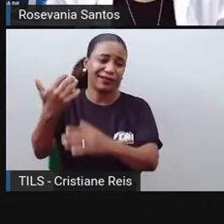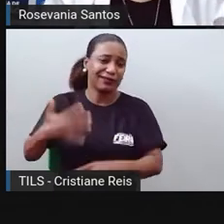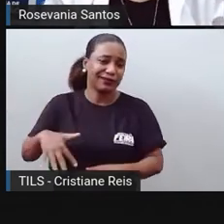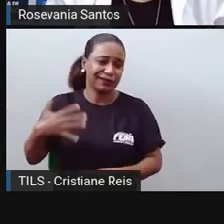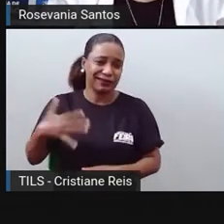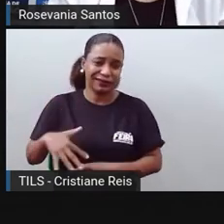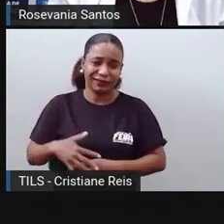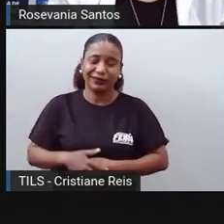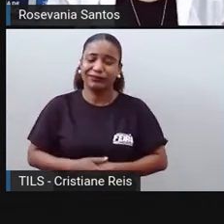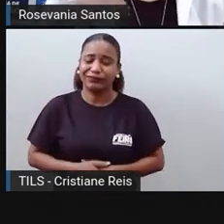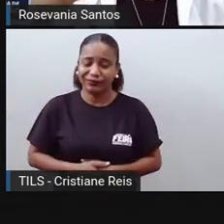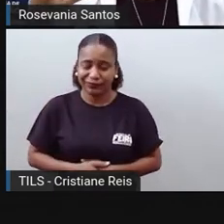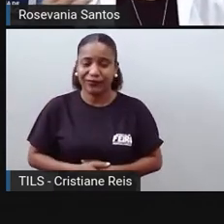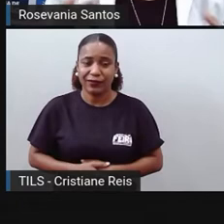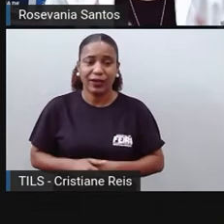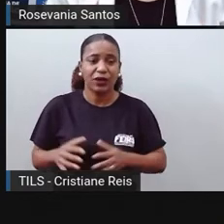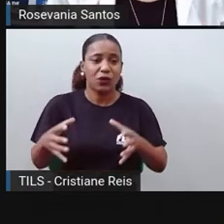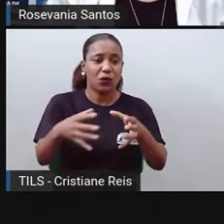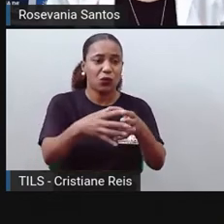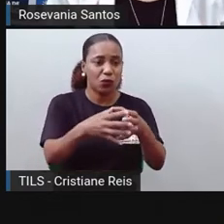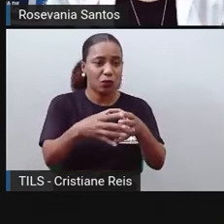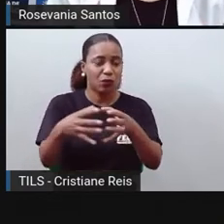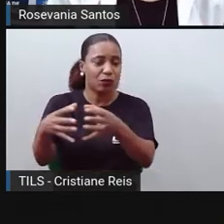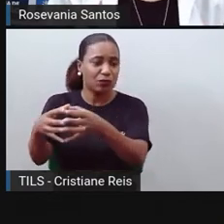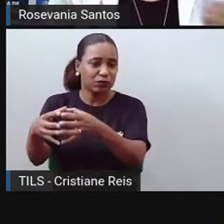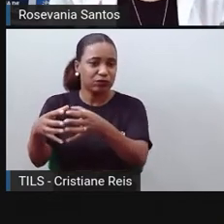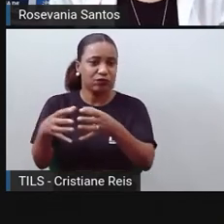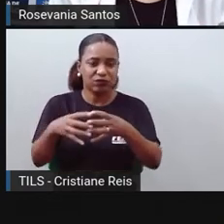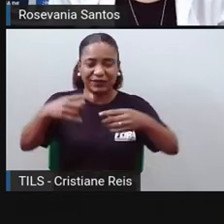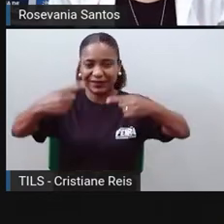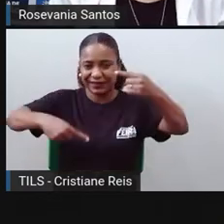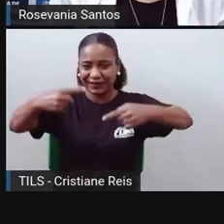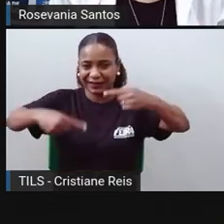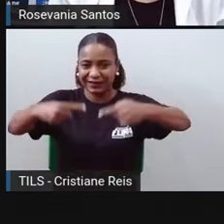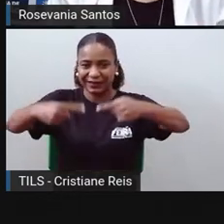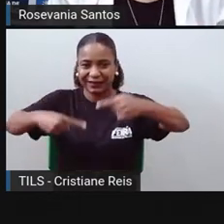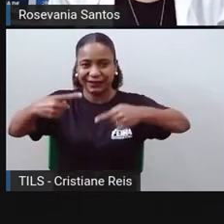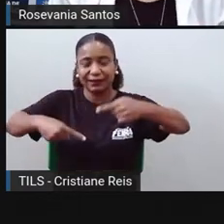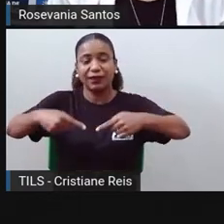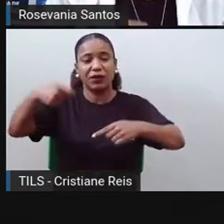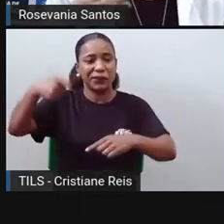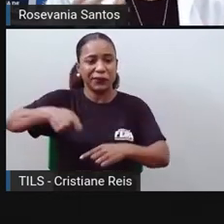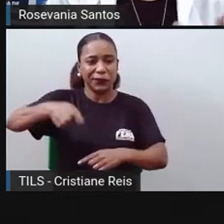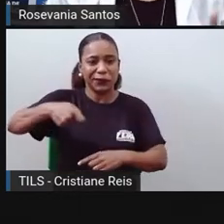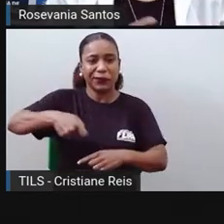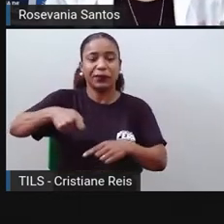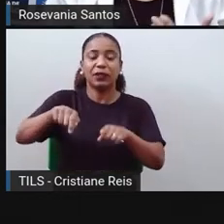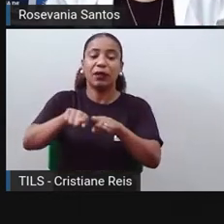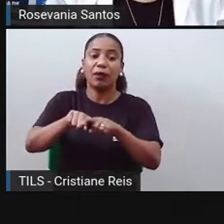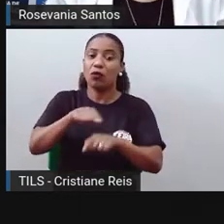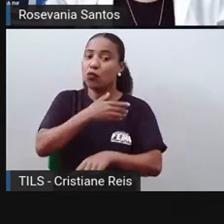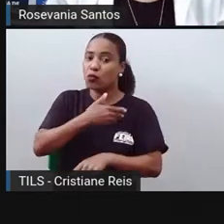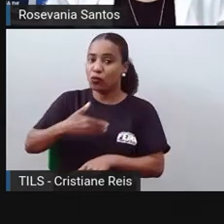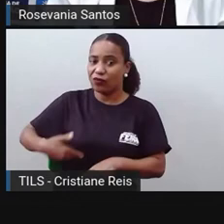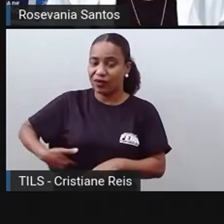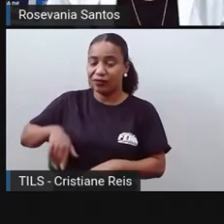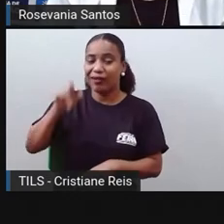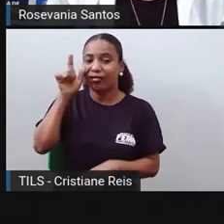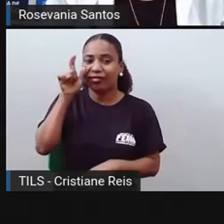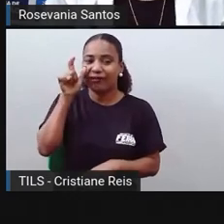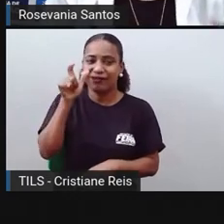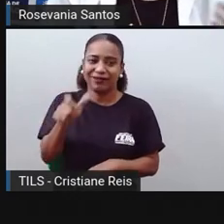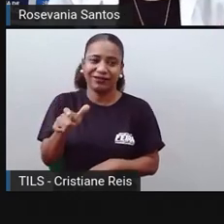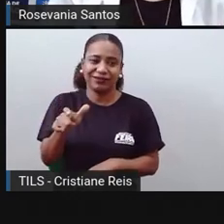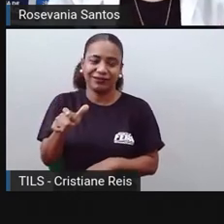vários grupos extremistas, né, vários grupos ligados também, né, aos governos, e eles têm esses interesses,